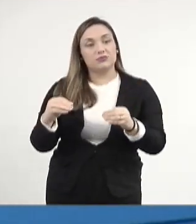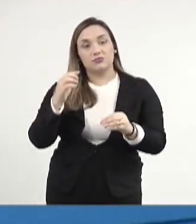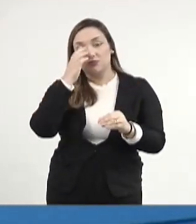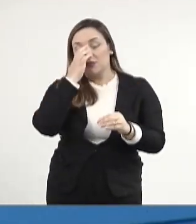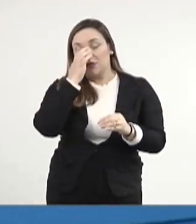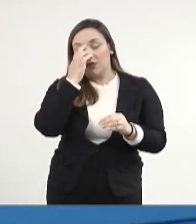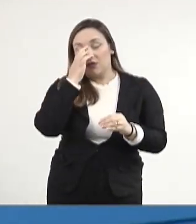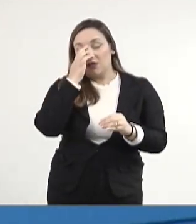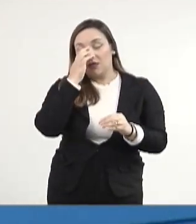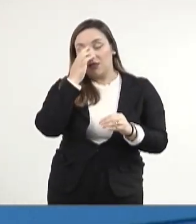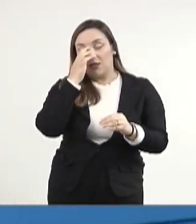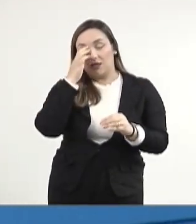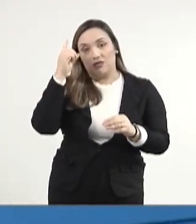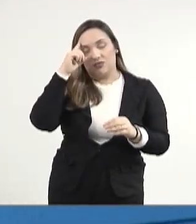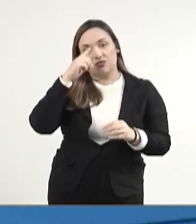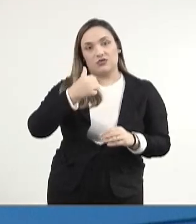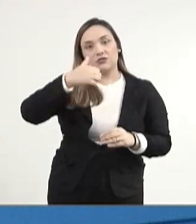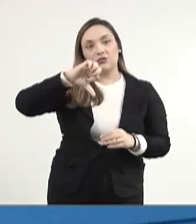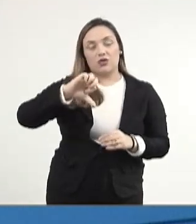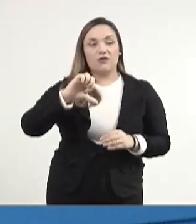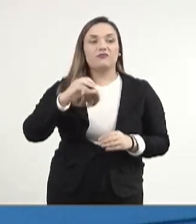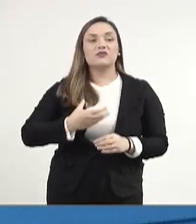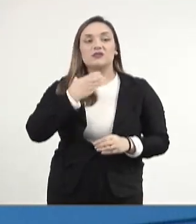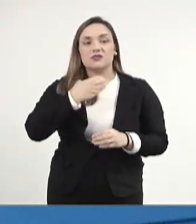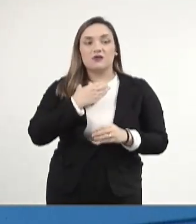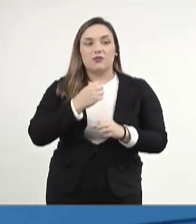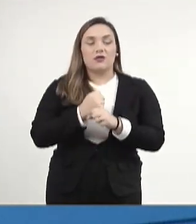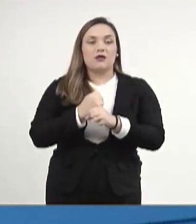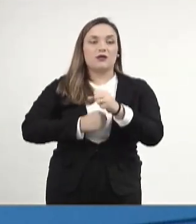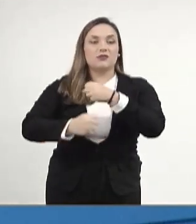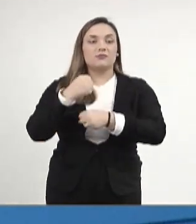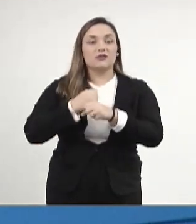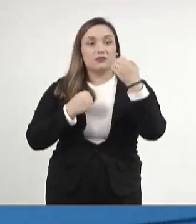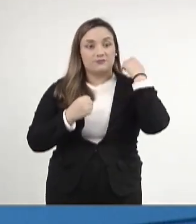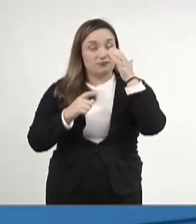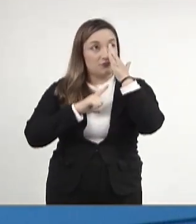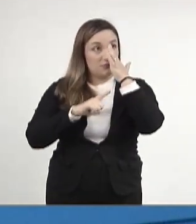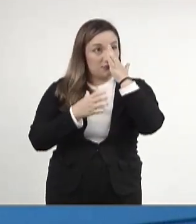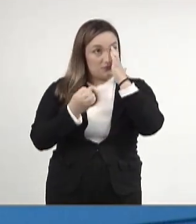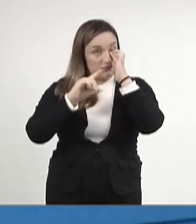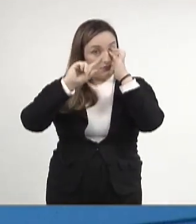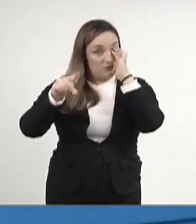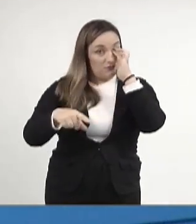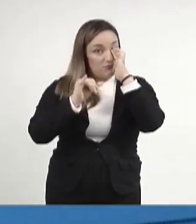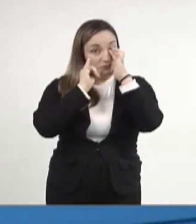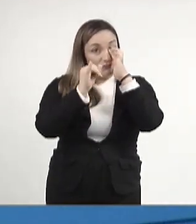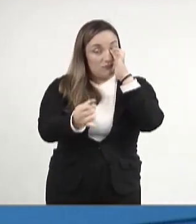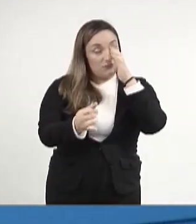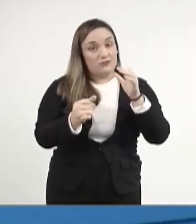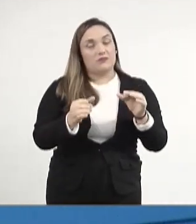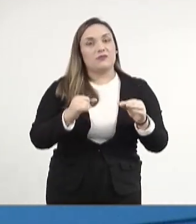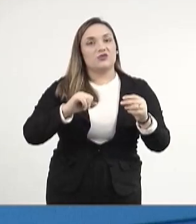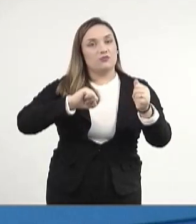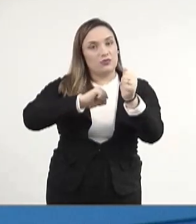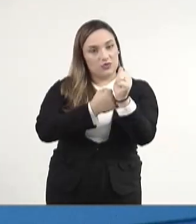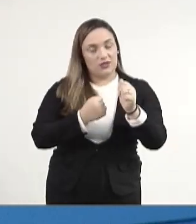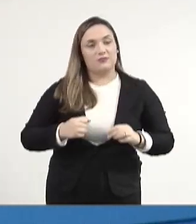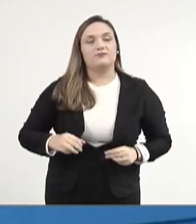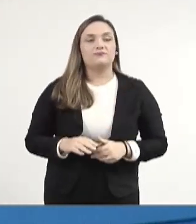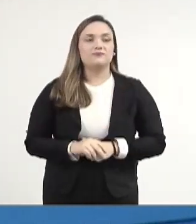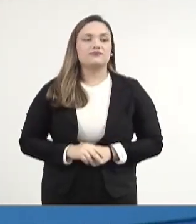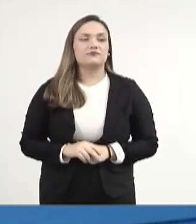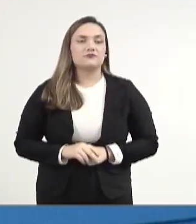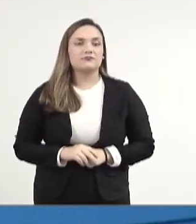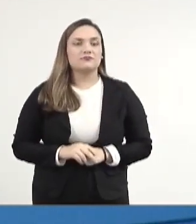de dezembro do ano passado, e 68 mil alertas de bloqueio foram disparados. Importante destacar que não